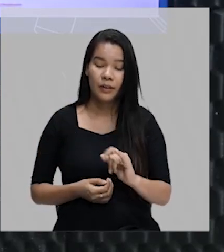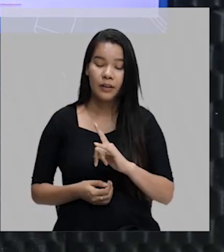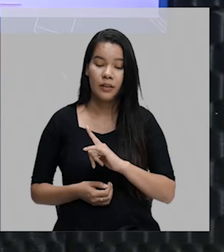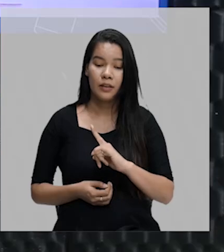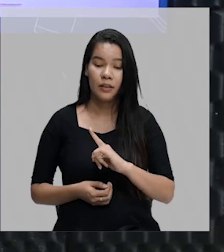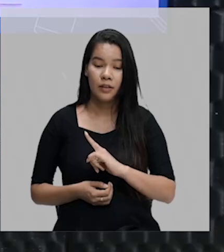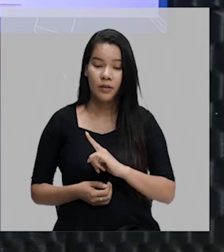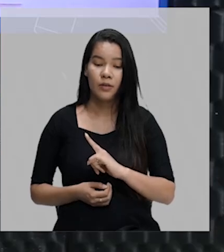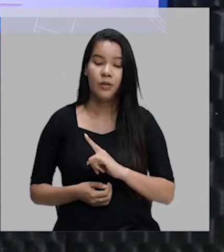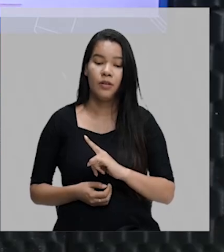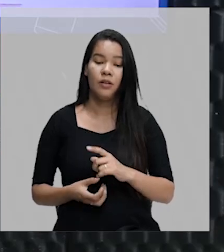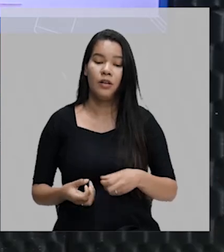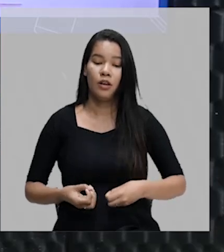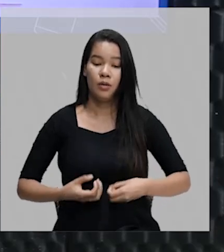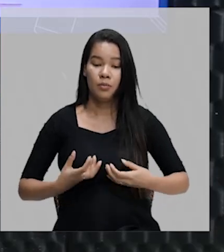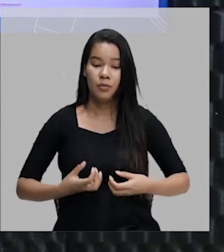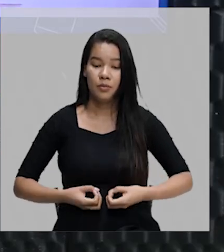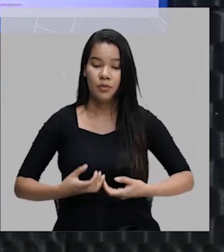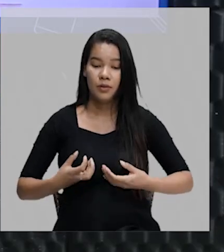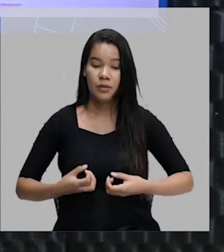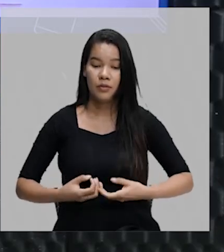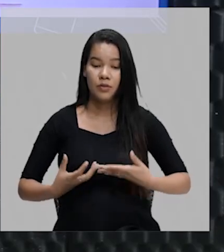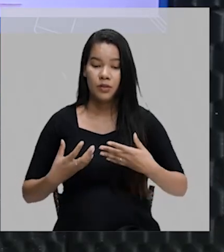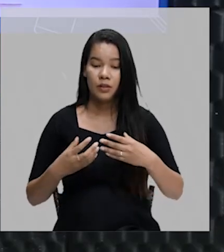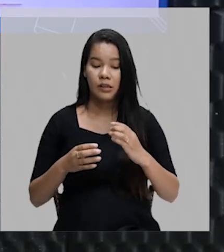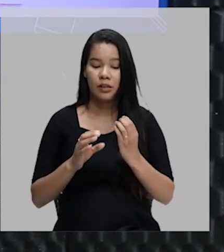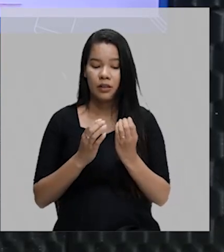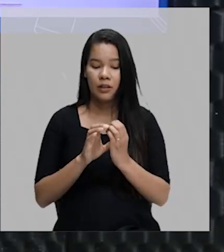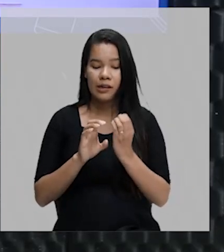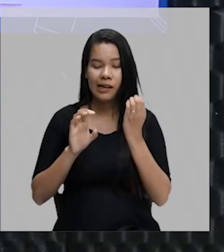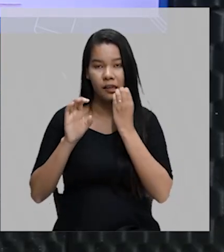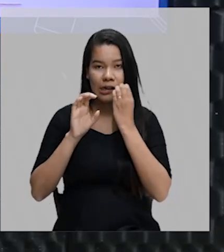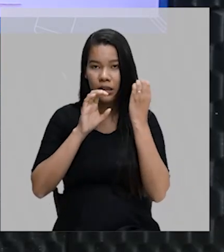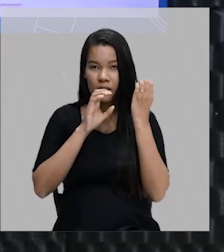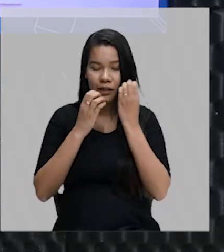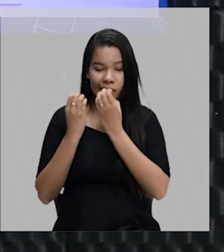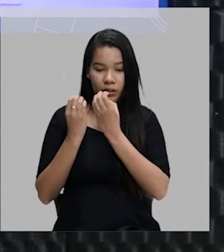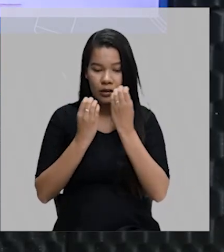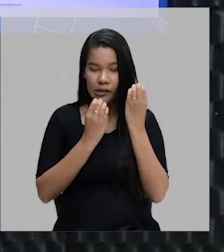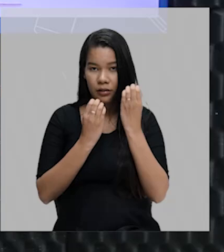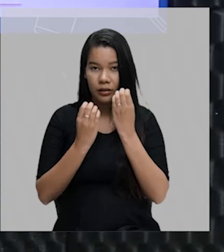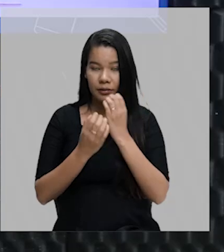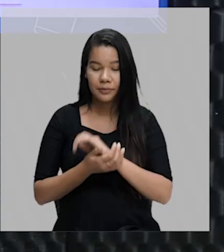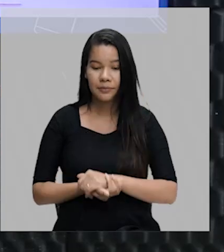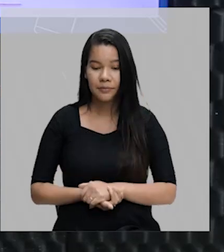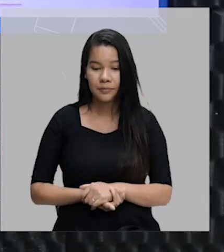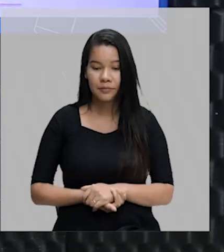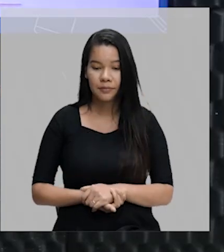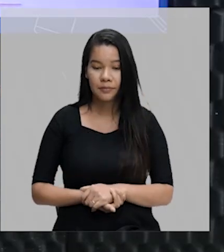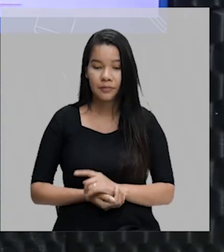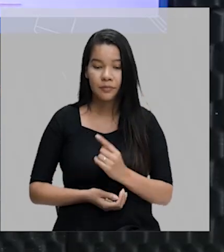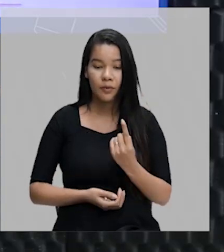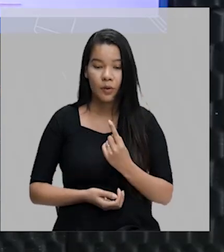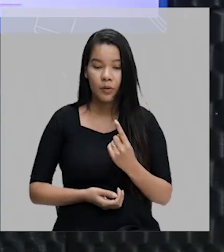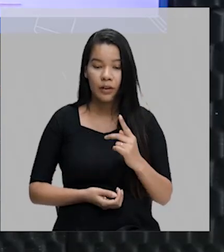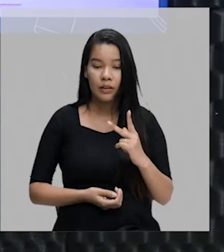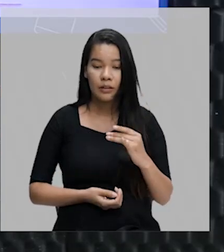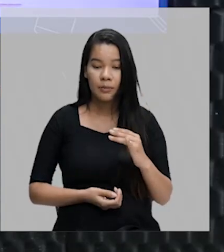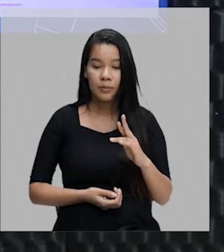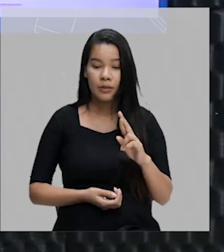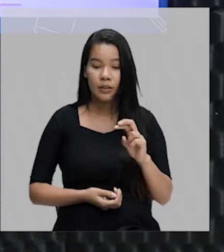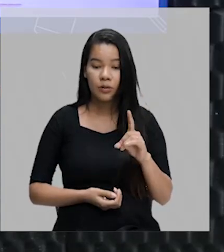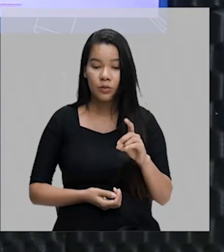resultar na produção de espigas que são formadas por milho híbrido. Um híbrido que